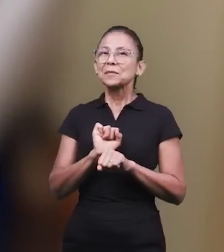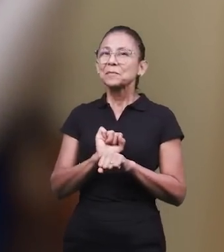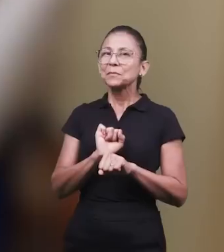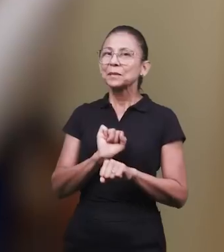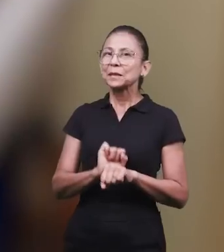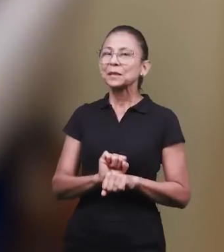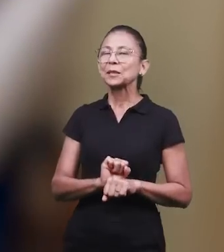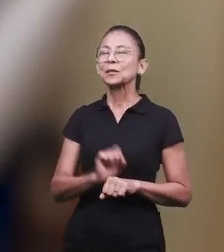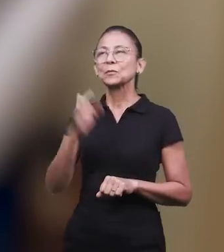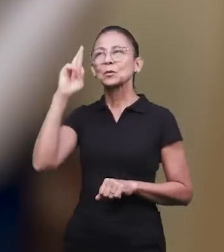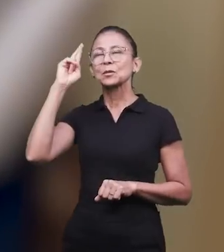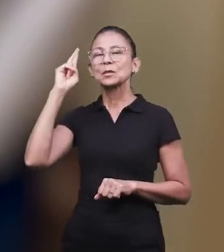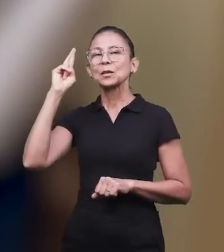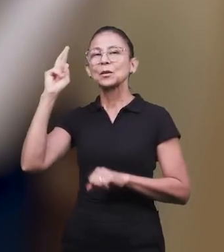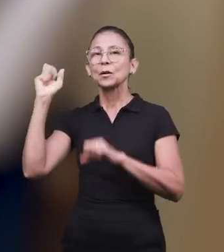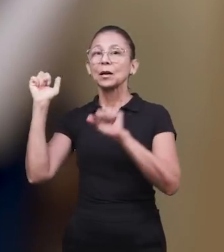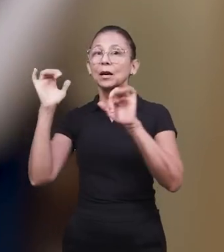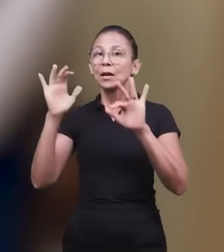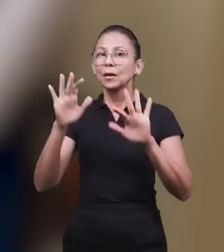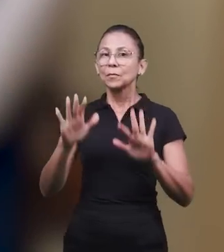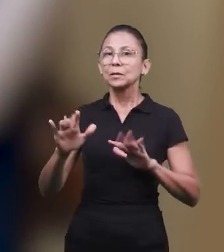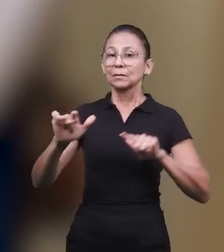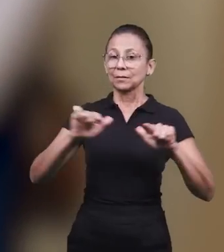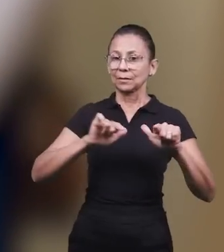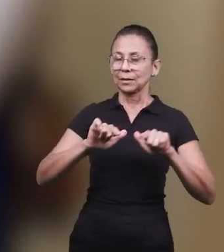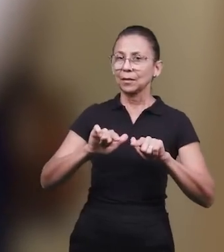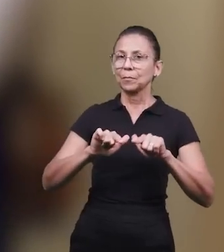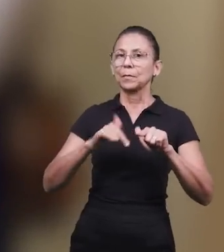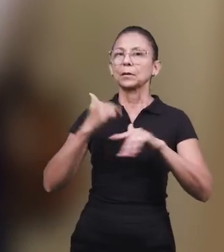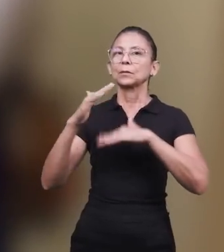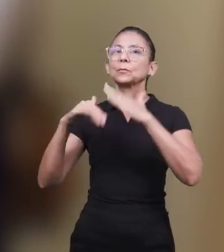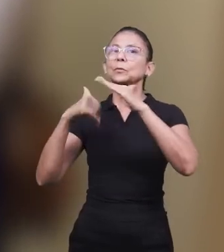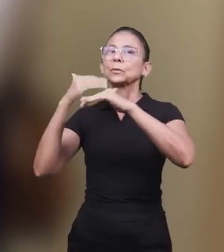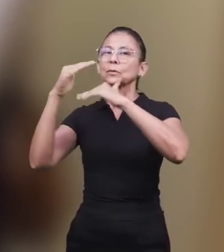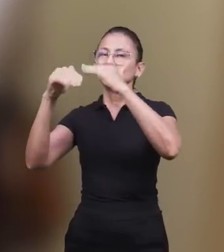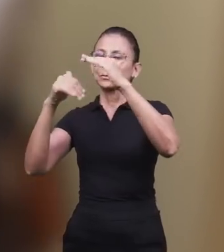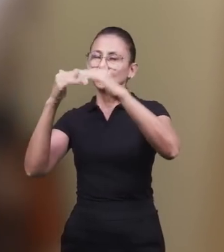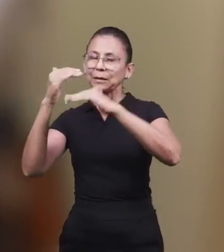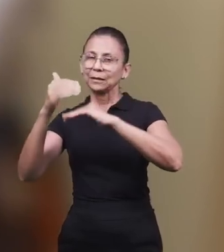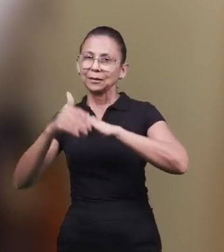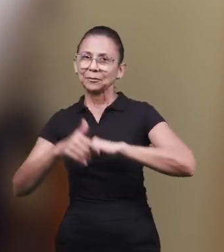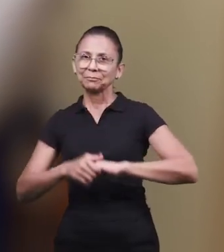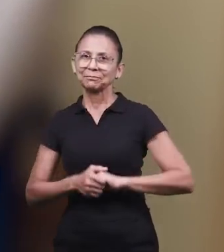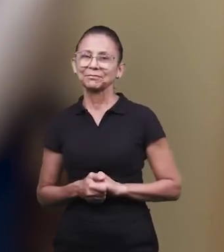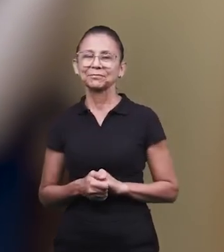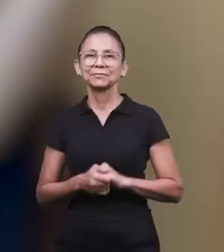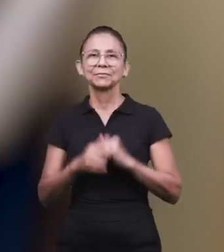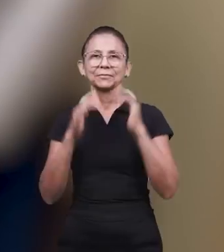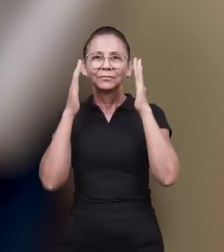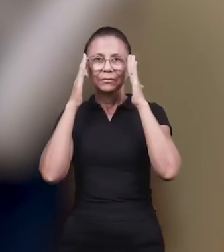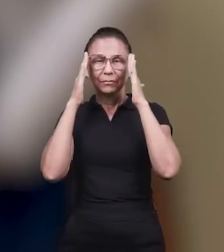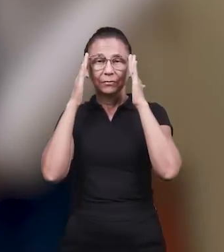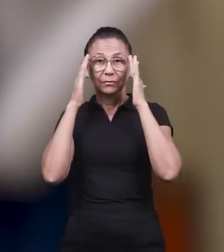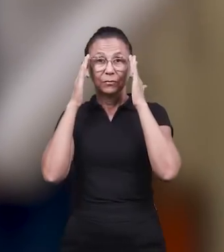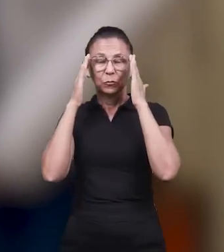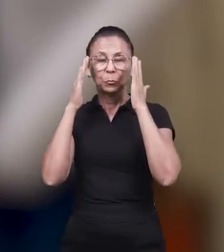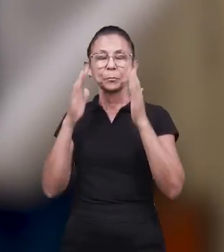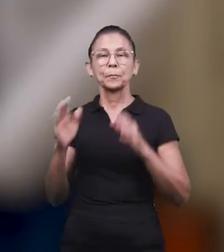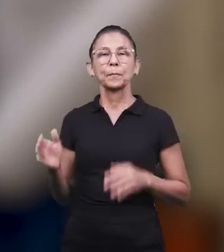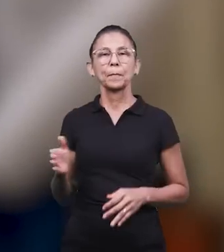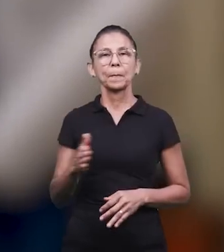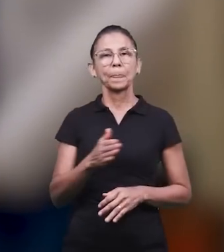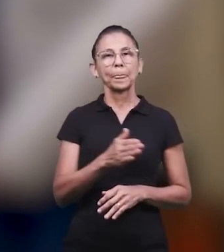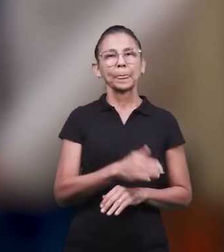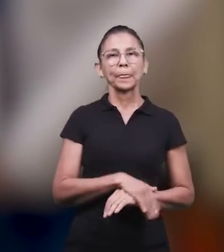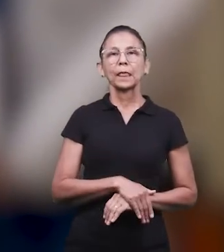Senhor nos abençoe também com este trabalho em Naples, na cidade de Naples, que é onde eu moro. Essa é a verdade.